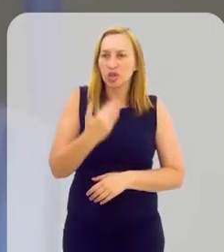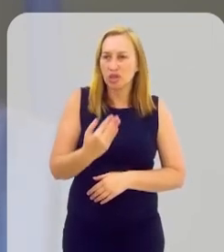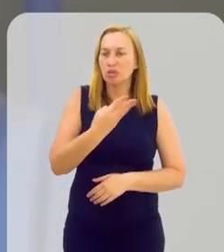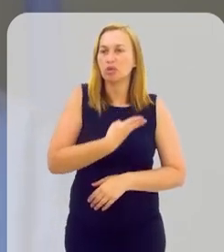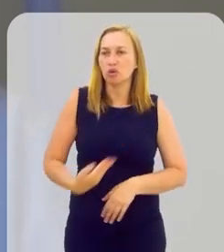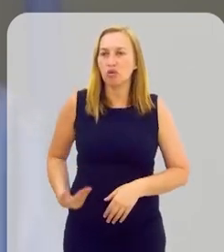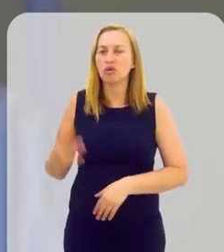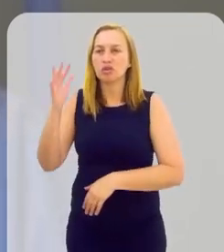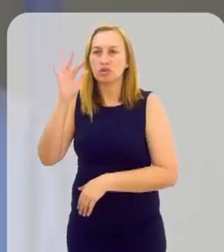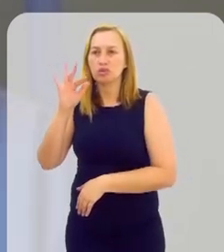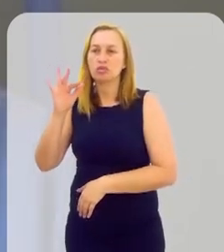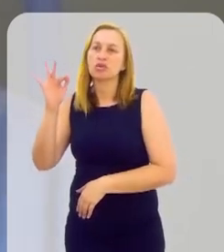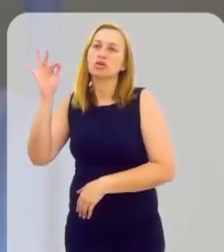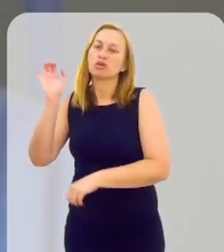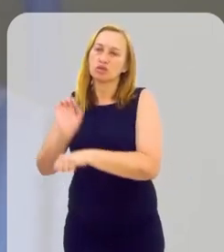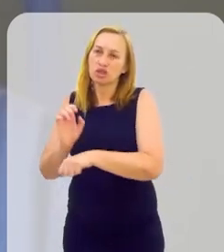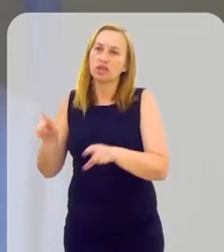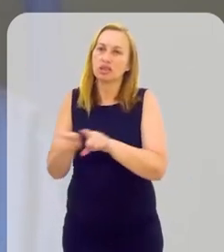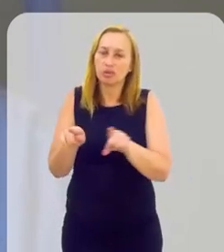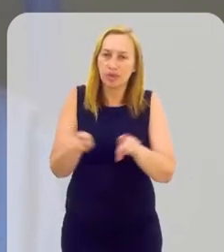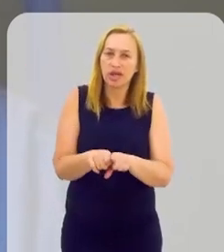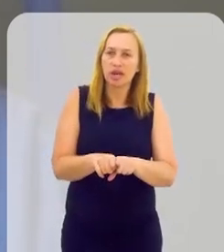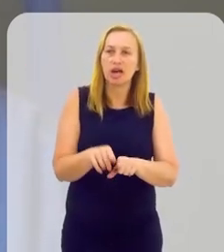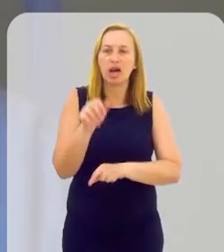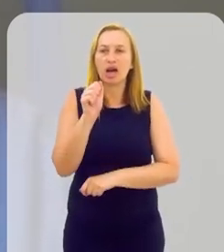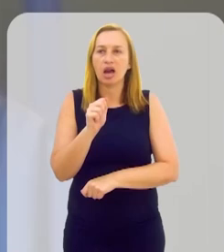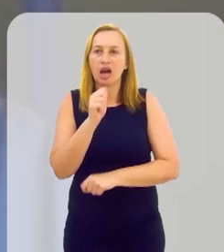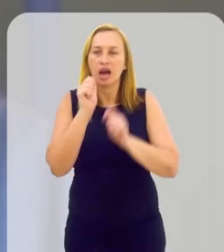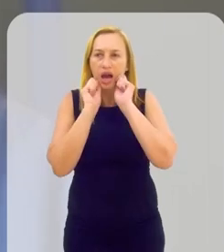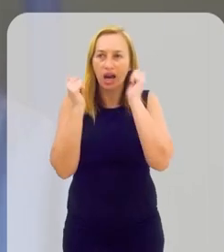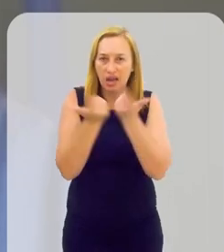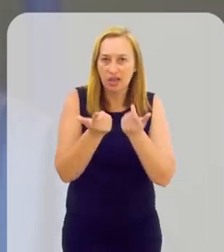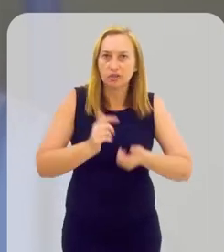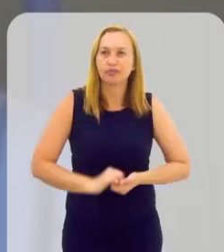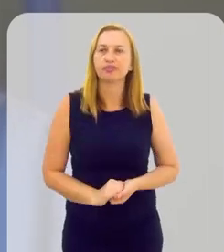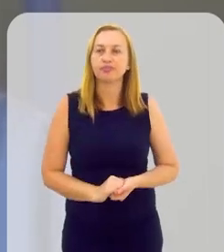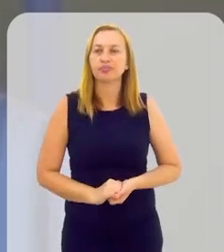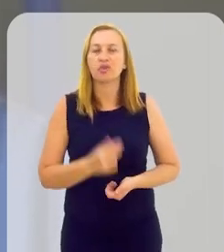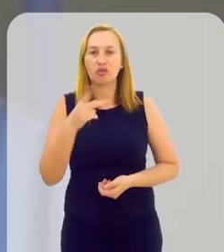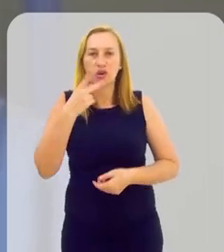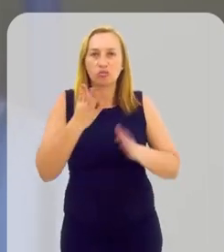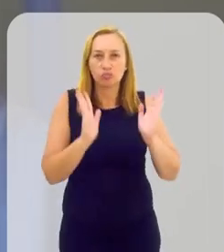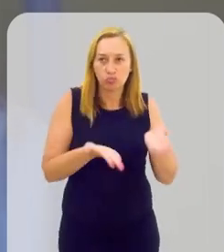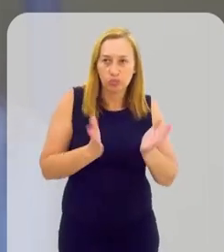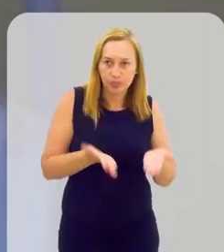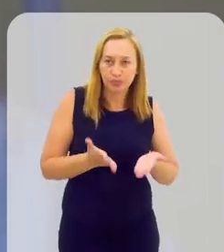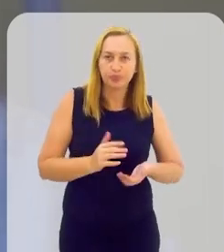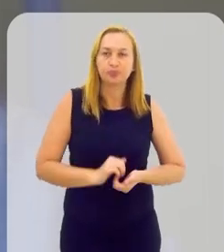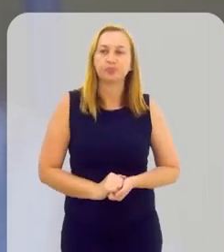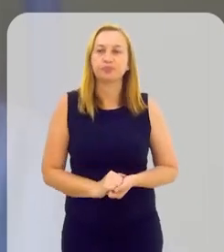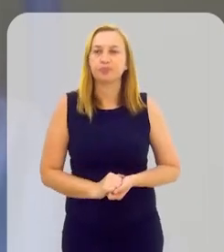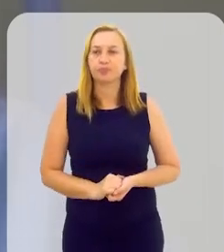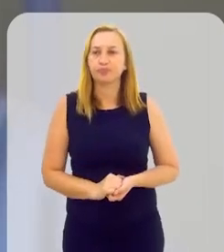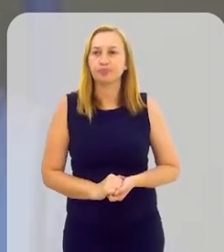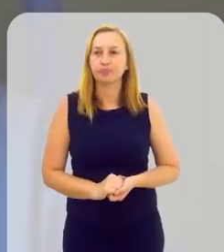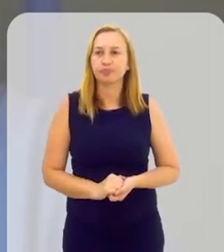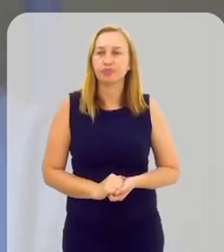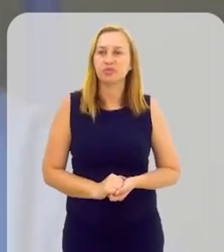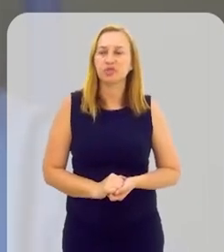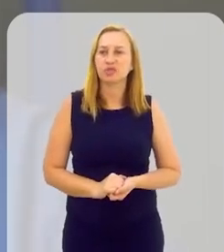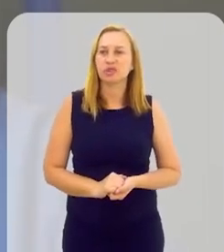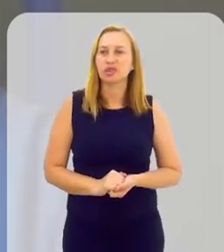sancionado pelo governo do estado e pela LERJ, ratificado pela Comissão de Legislação Compatível. Eu diria que